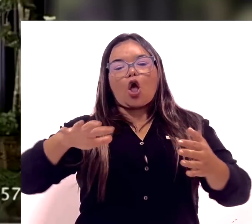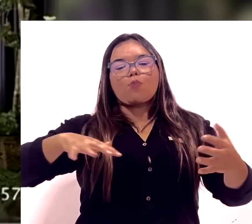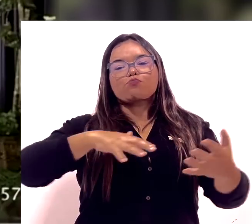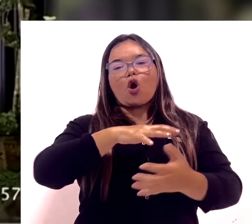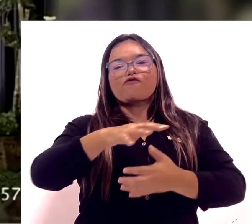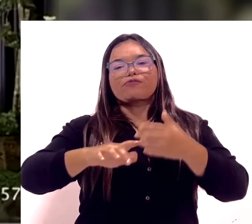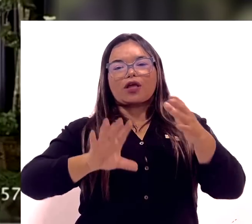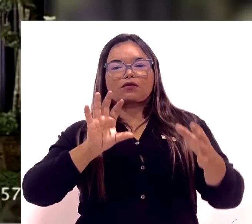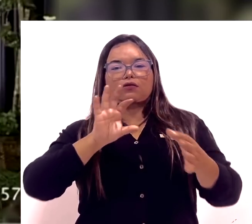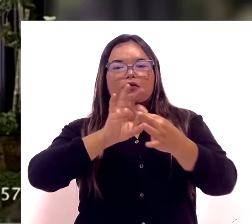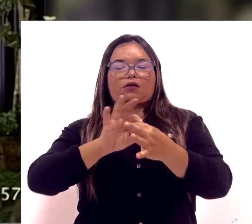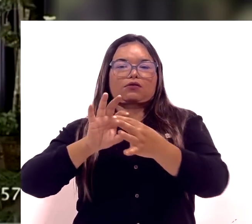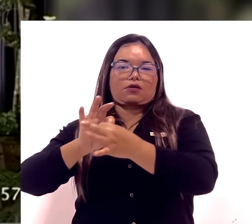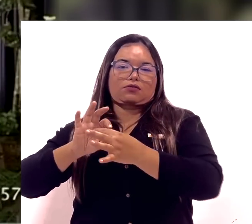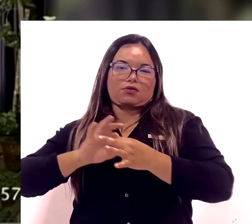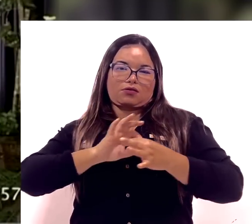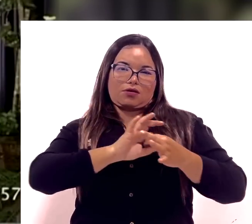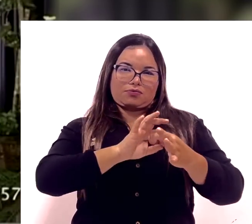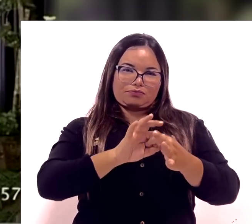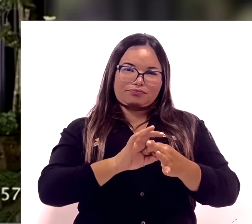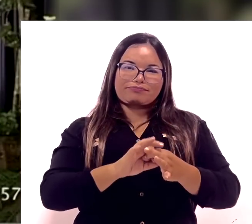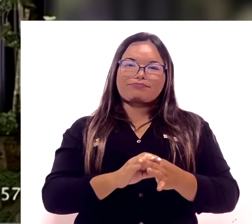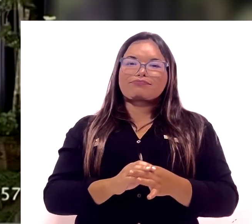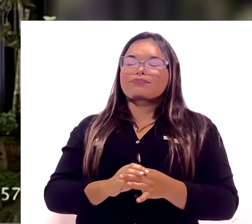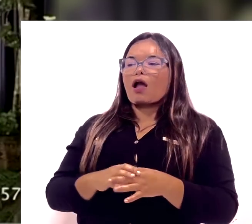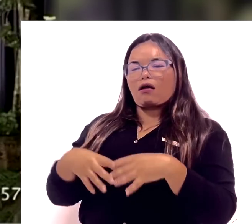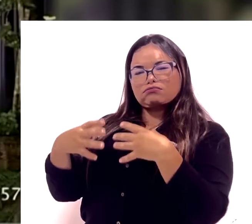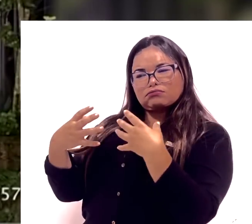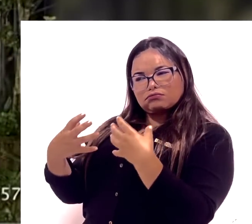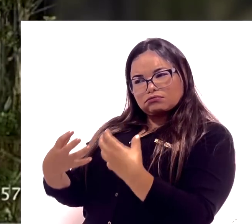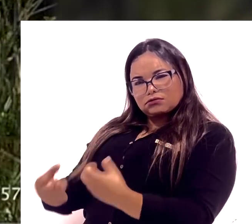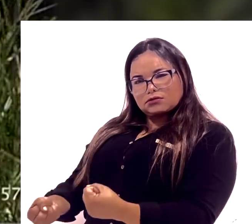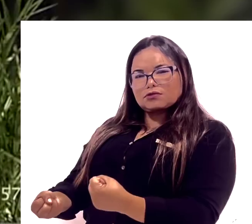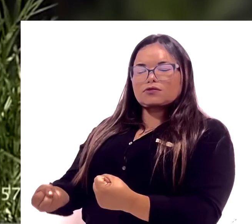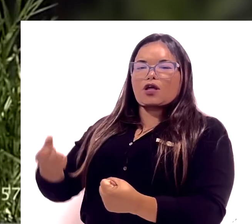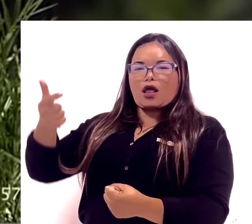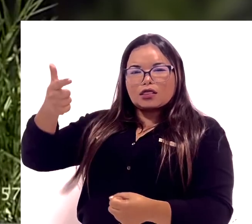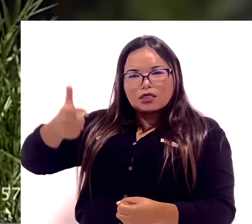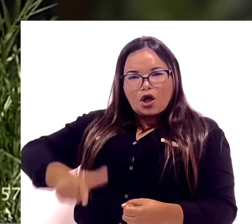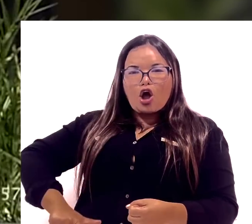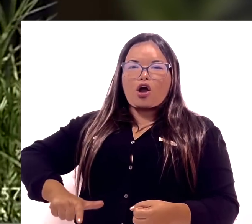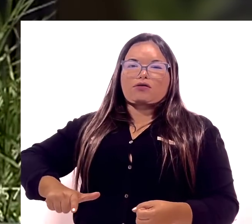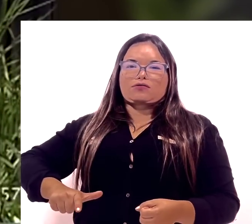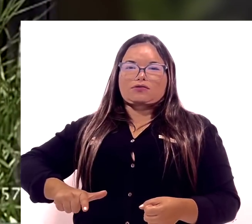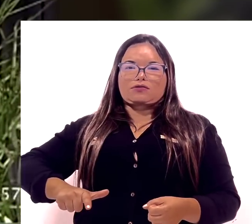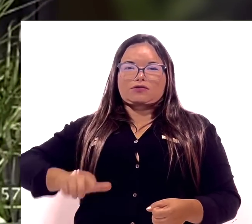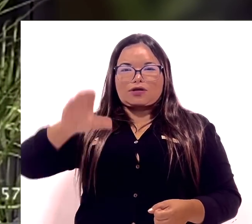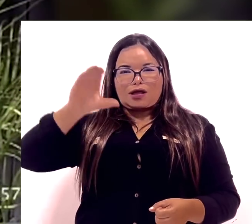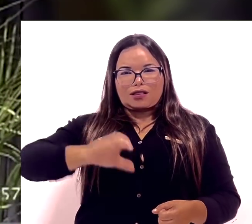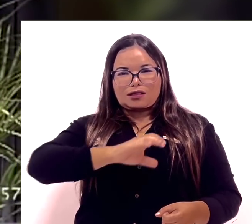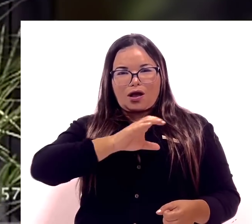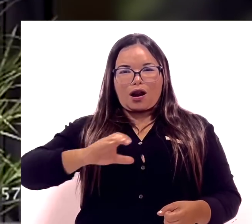dizendo: vamos receber de volta as correntes. Isso é muito triste.